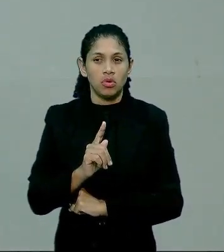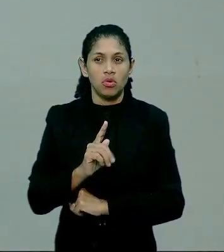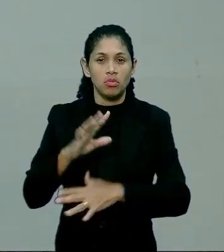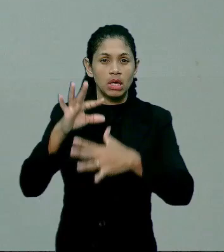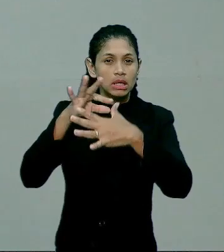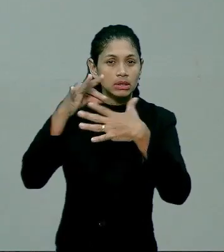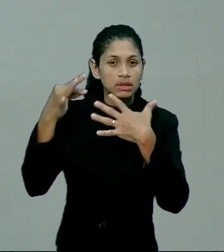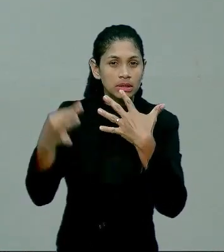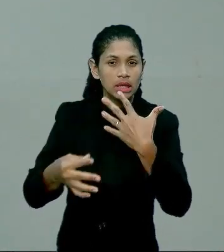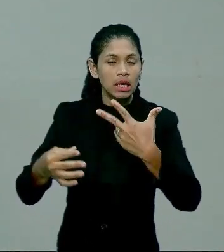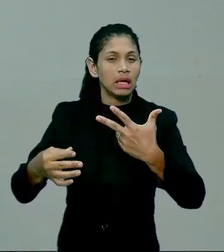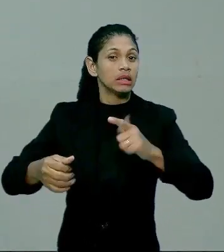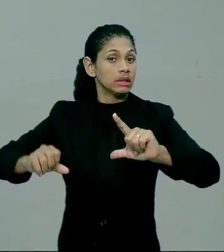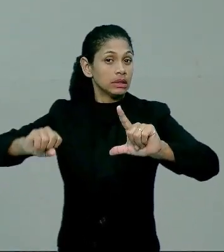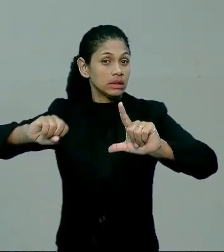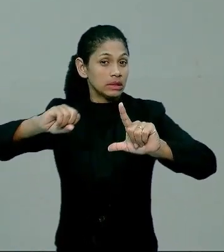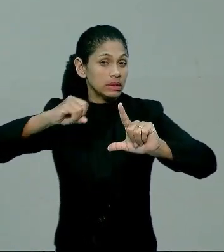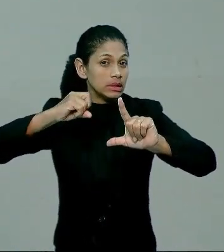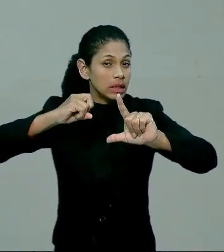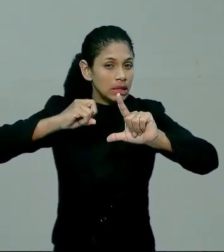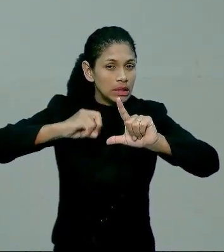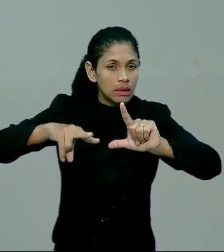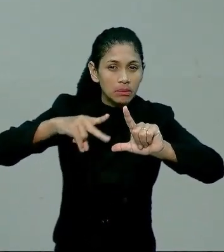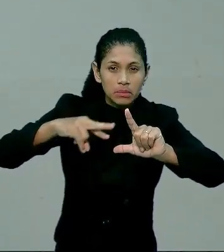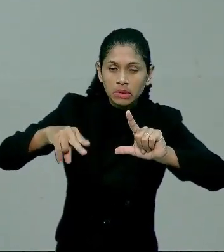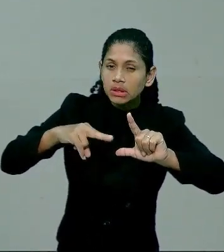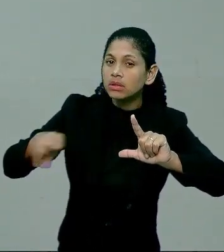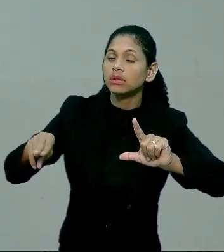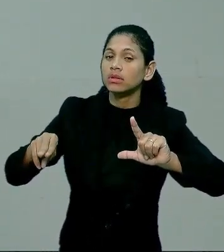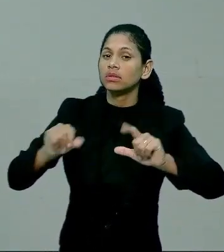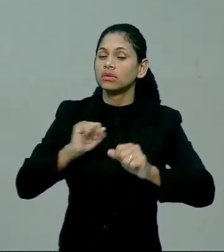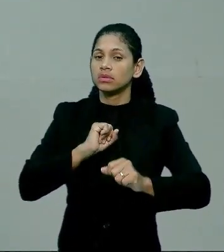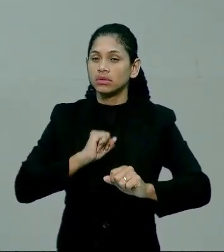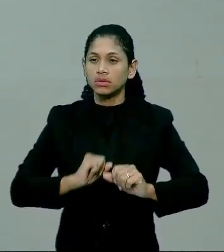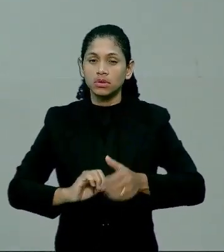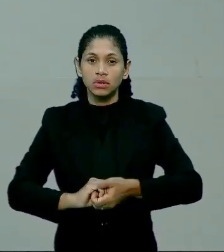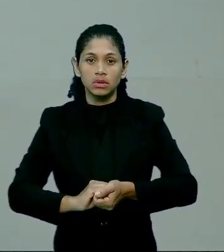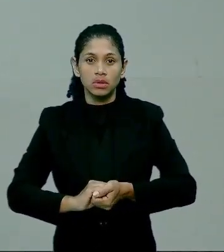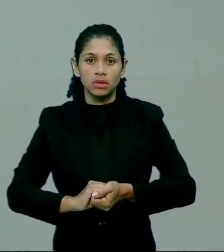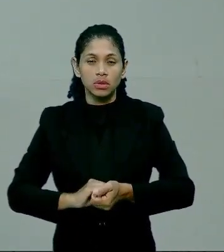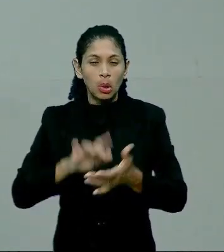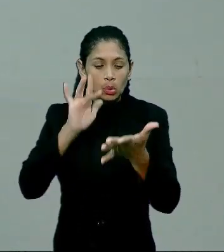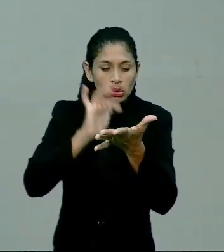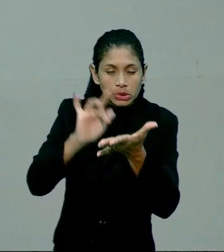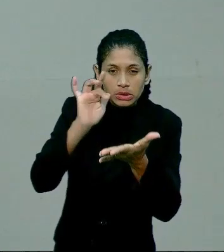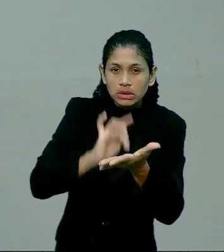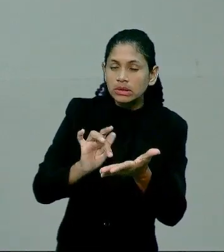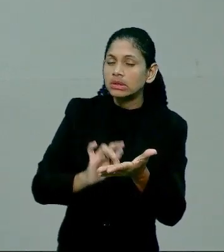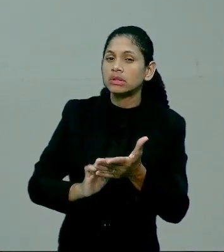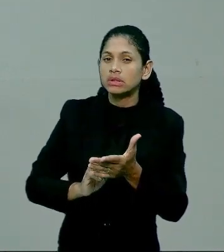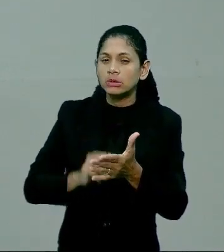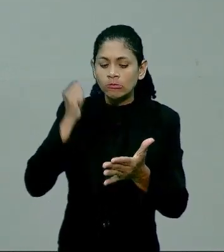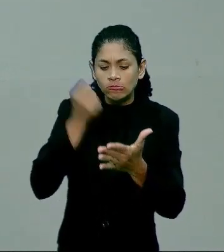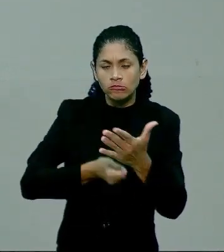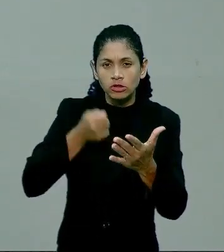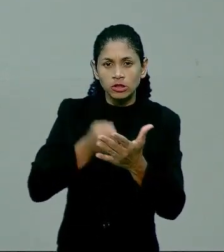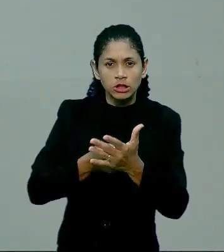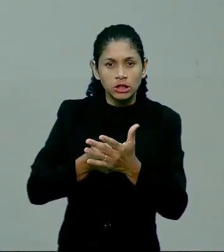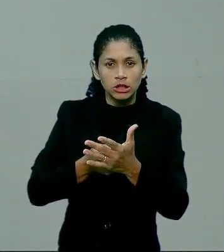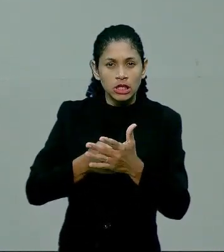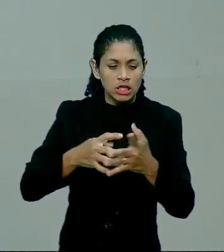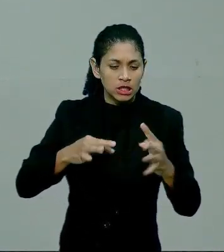influência ali das pessoas que o cercam, a influência digital, a influência desse mundo contemporâneo que cobra e exige que todo mundo